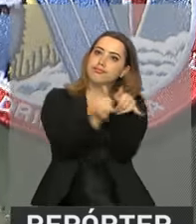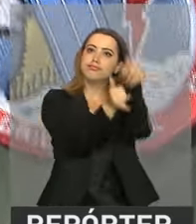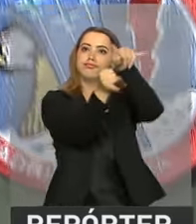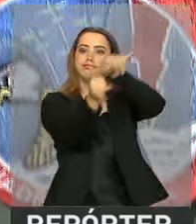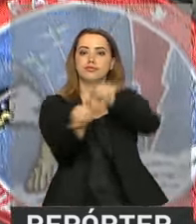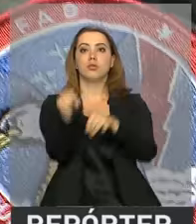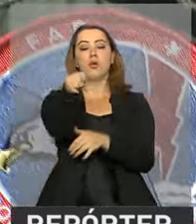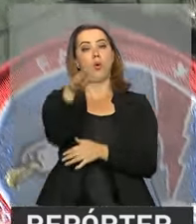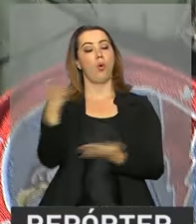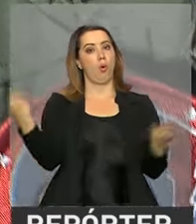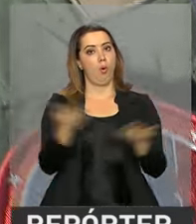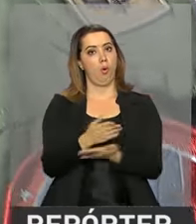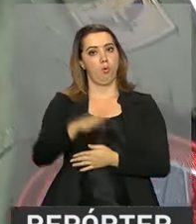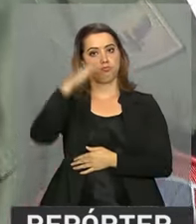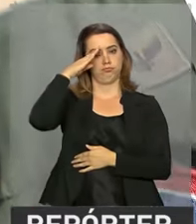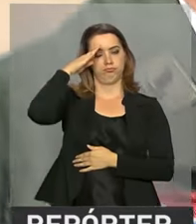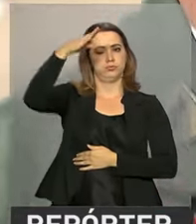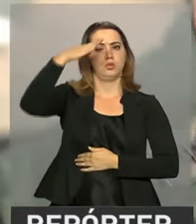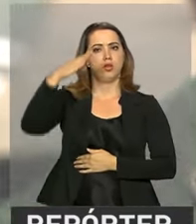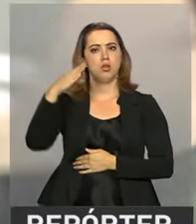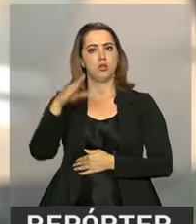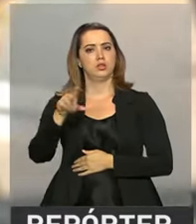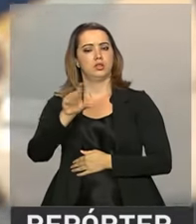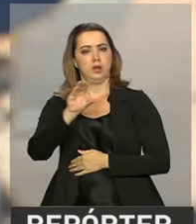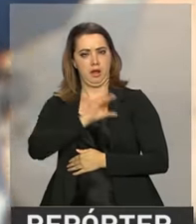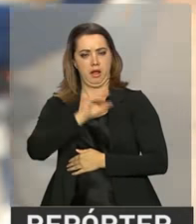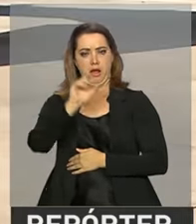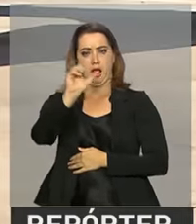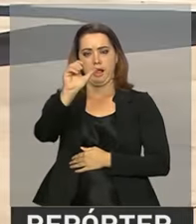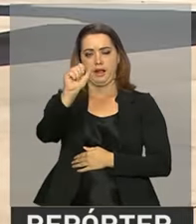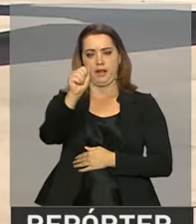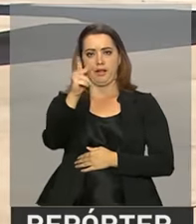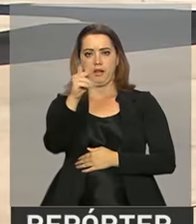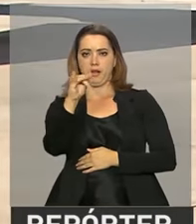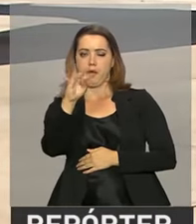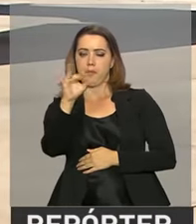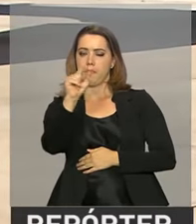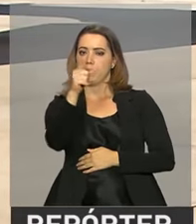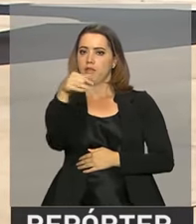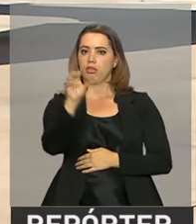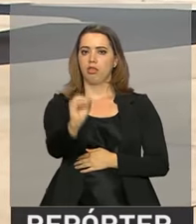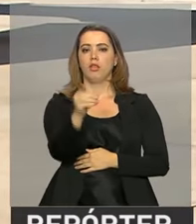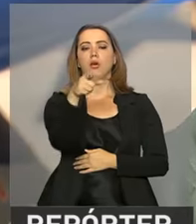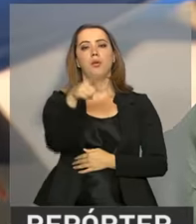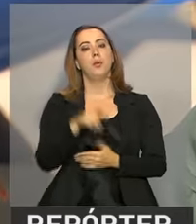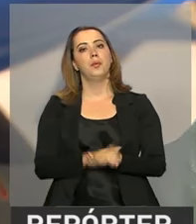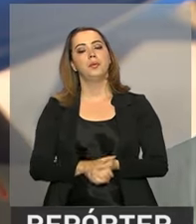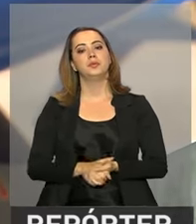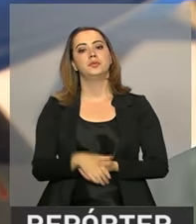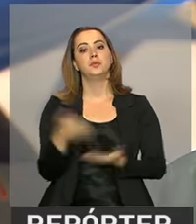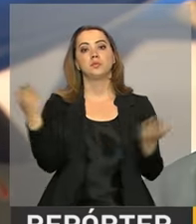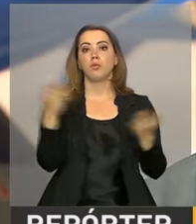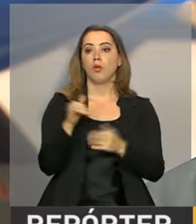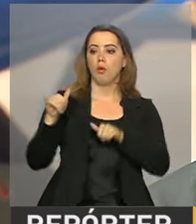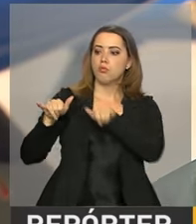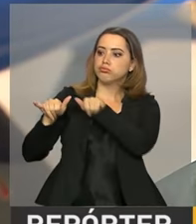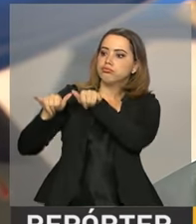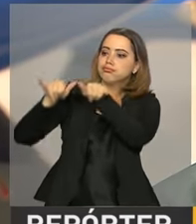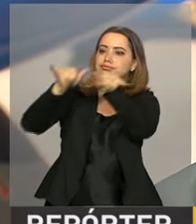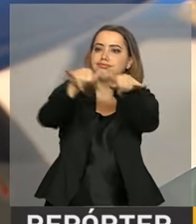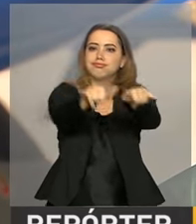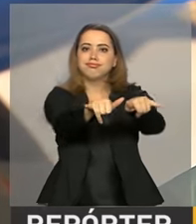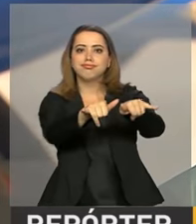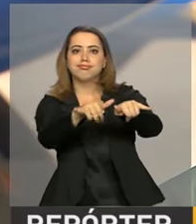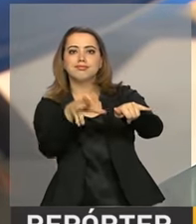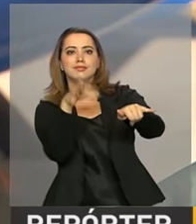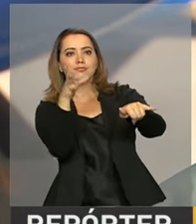ele atende por Capitão Capuchinho, nome que usa desde que realizou o sonho de ser piloto da esquadrilha. A esquadrilha ela inspira muitas pessoas. O